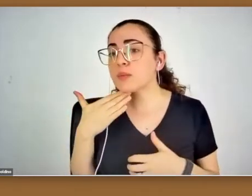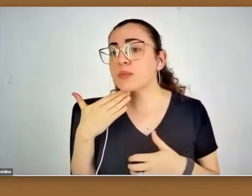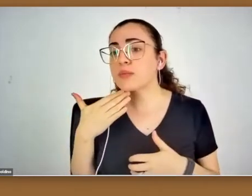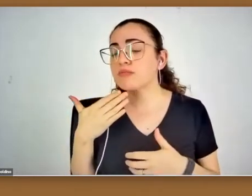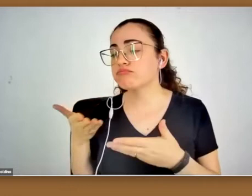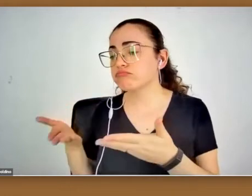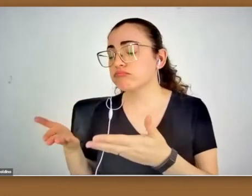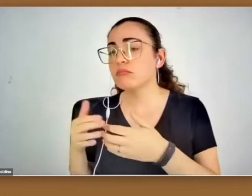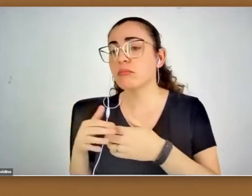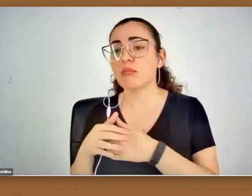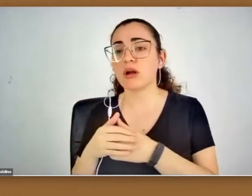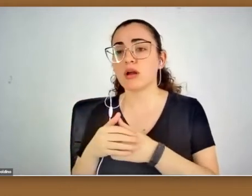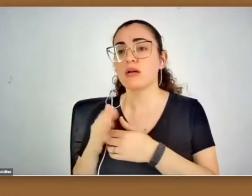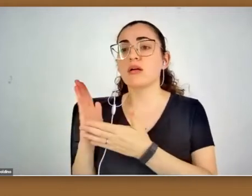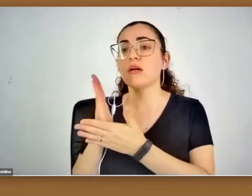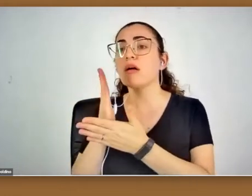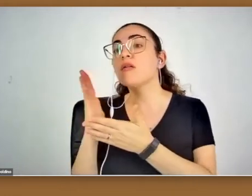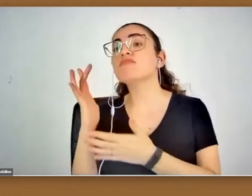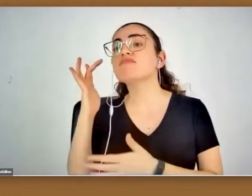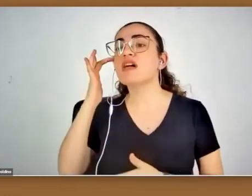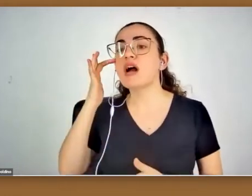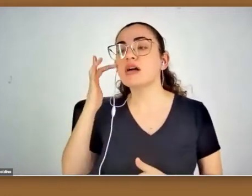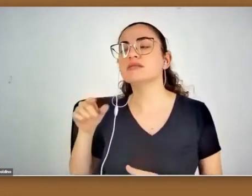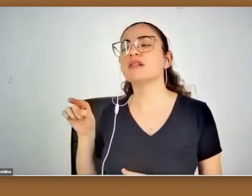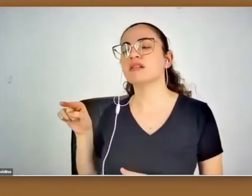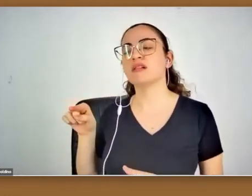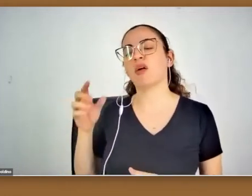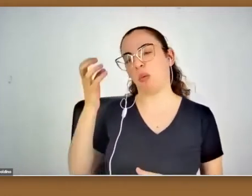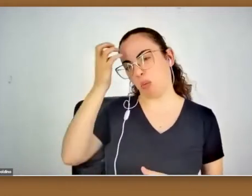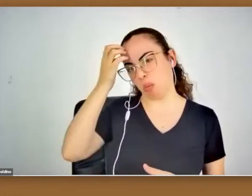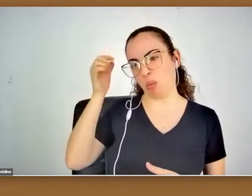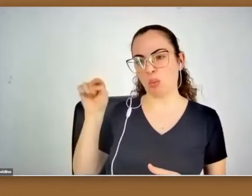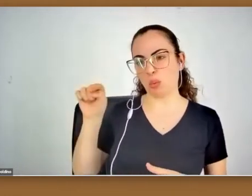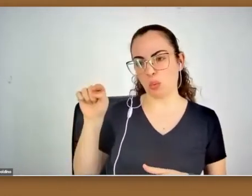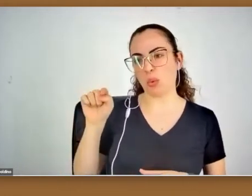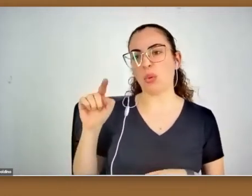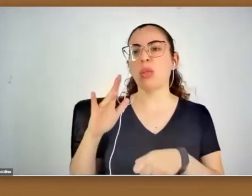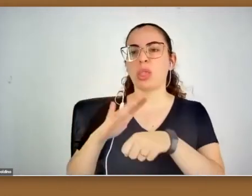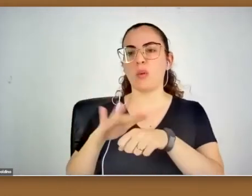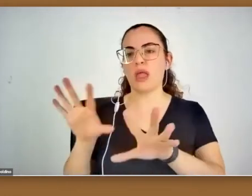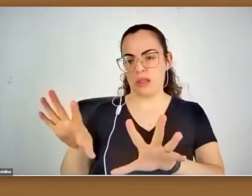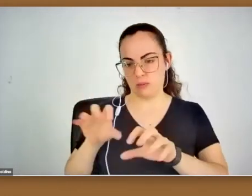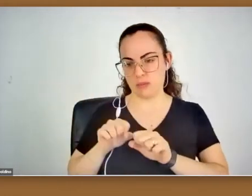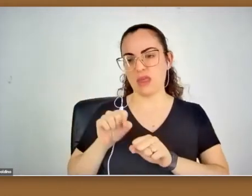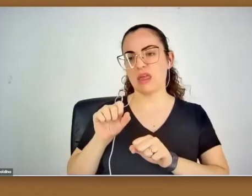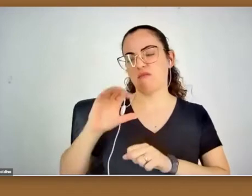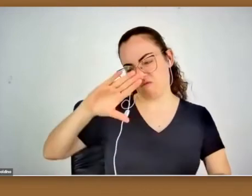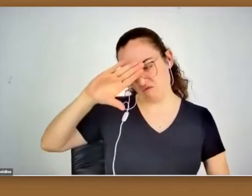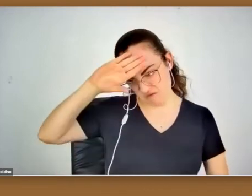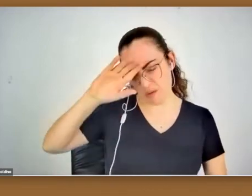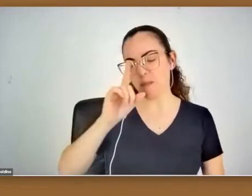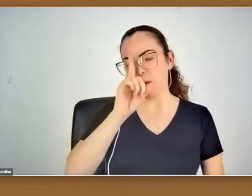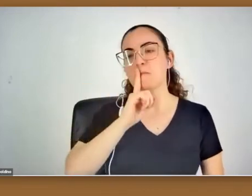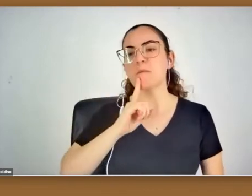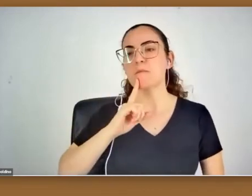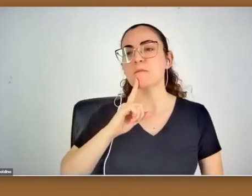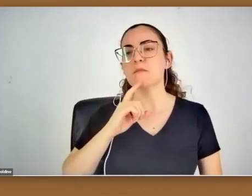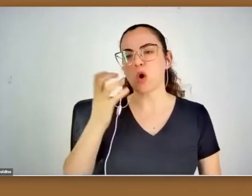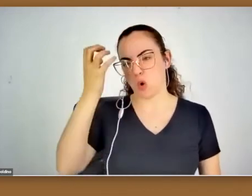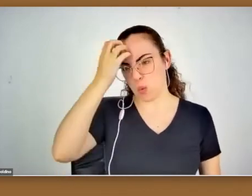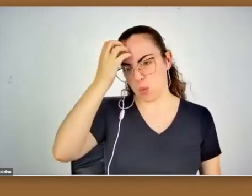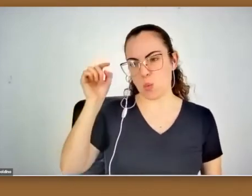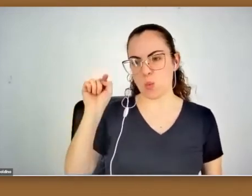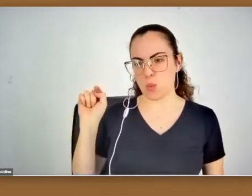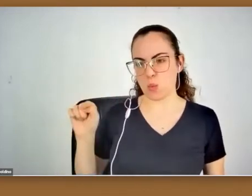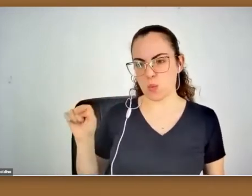Que o macaco não tem culpa nenhuma. Na verdade, o macaco, aqui para a febre amarela, ele te dá um sinal